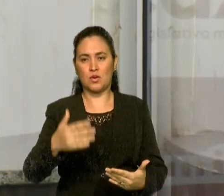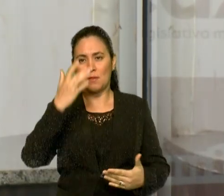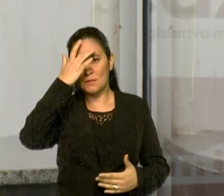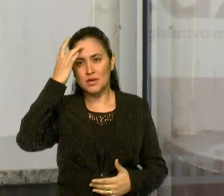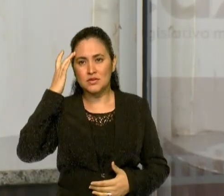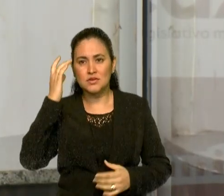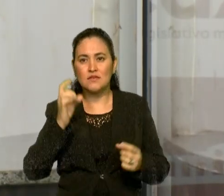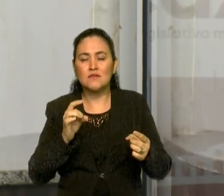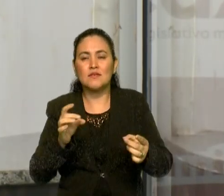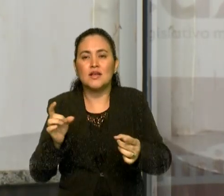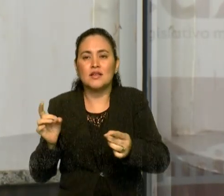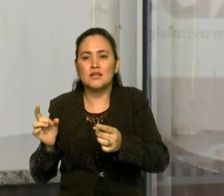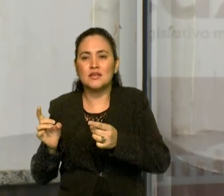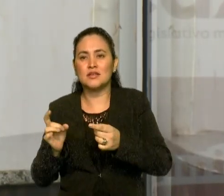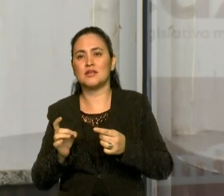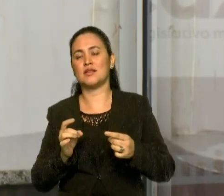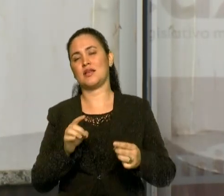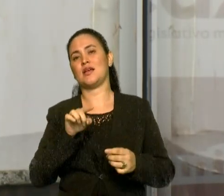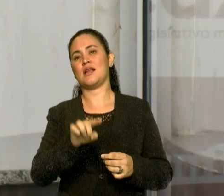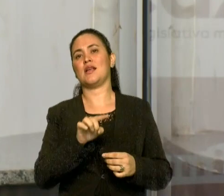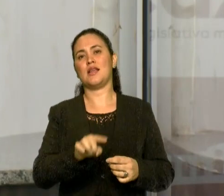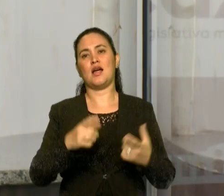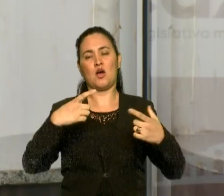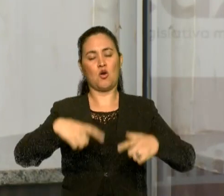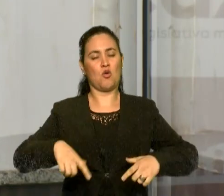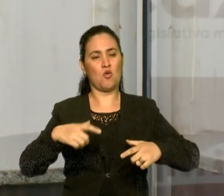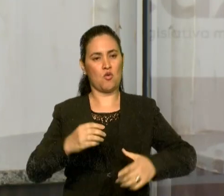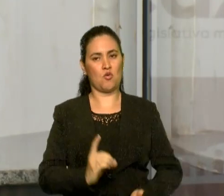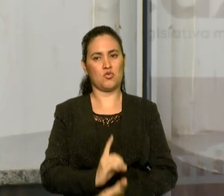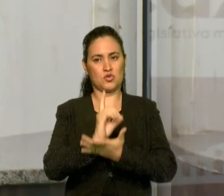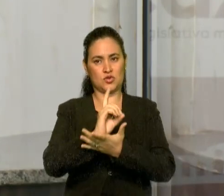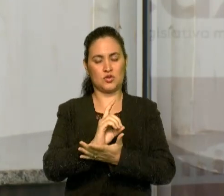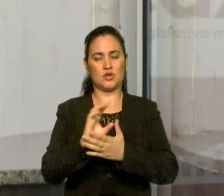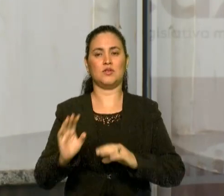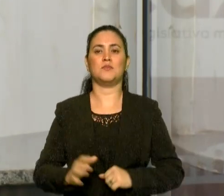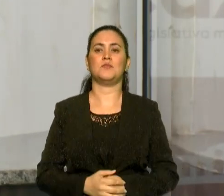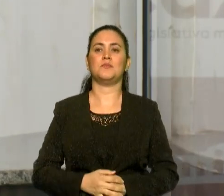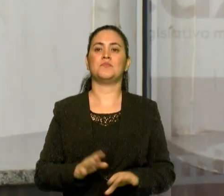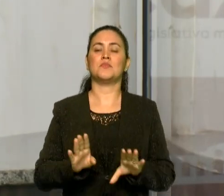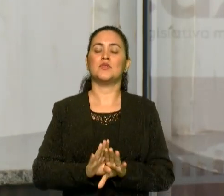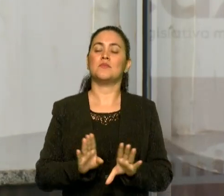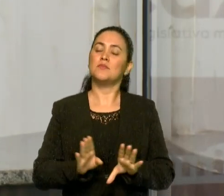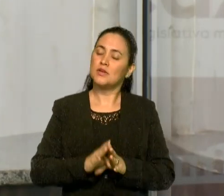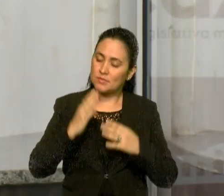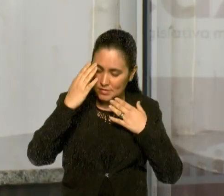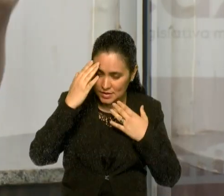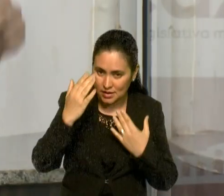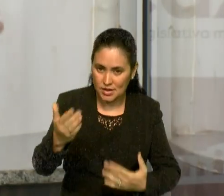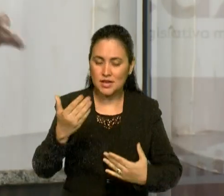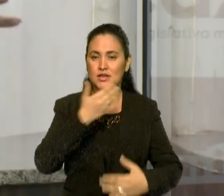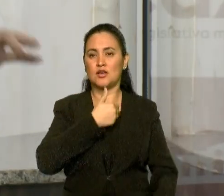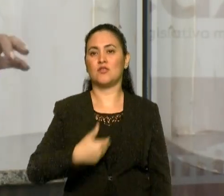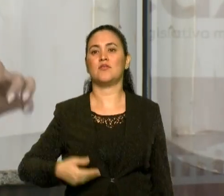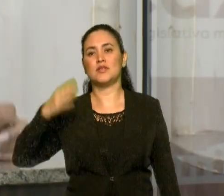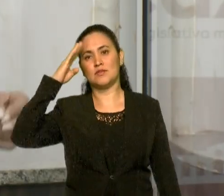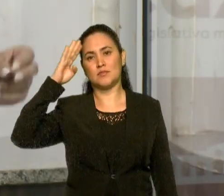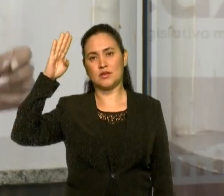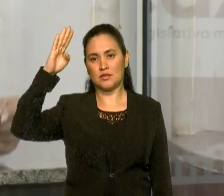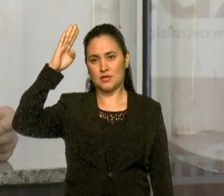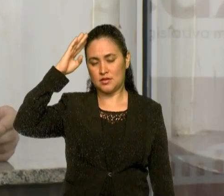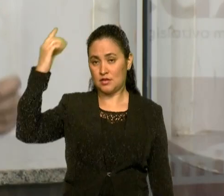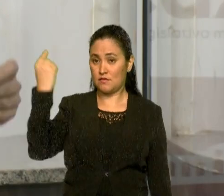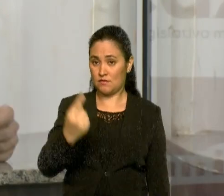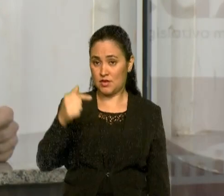ambulantes trabalharão num local mais digno. E também enaltecer a figura do nosso governador Carlos Brandão, que estará entregando aqui na cidade de Caxias